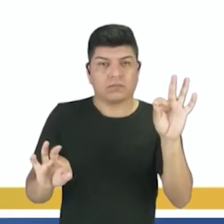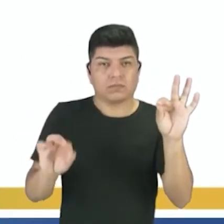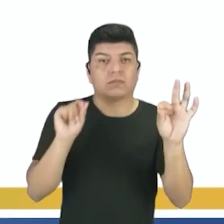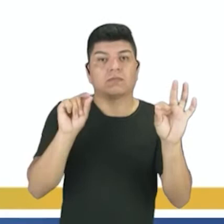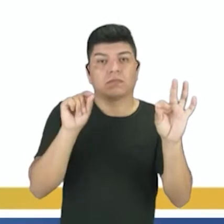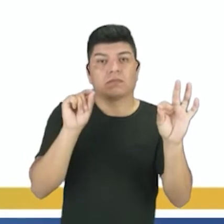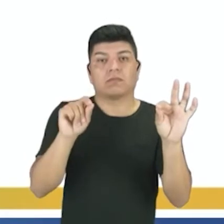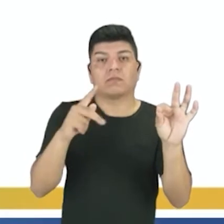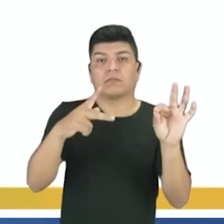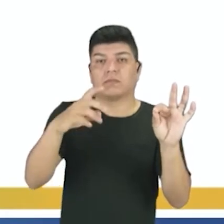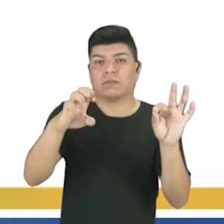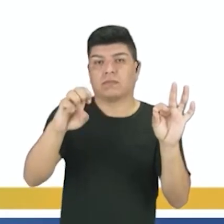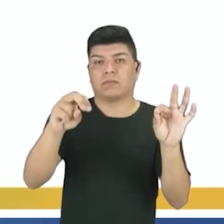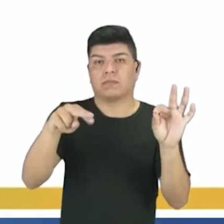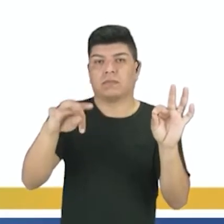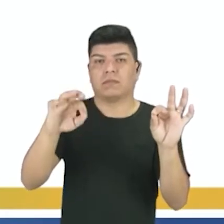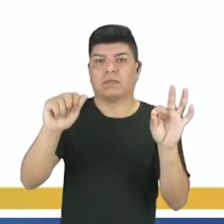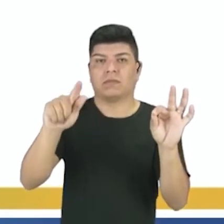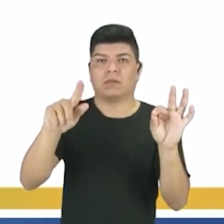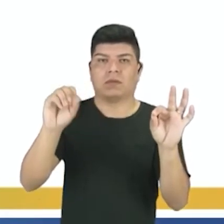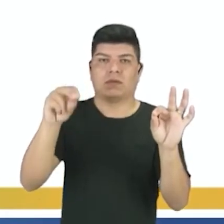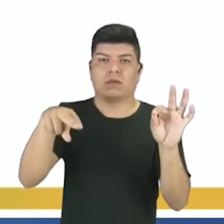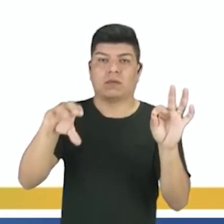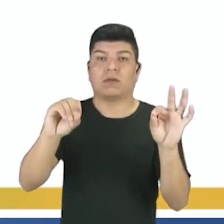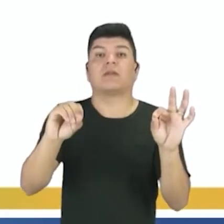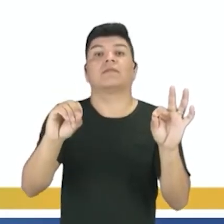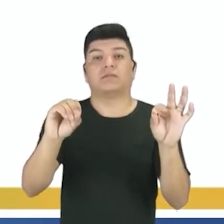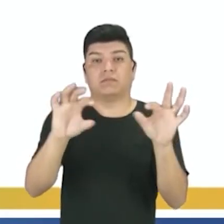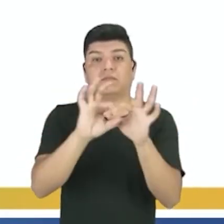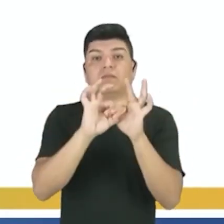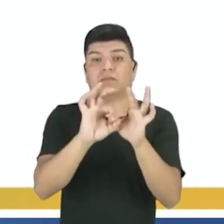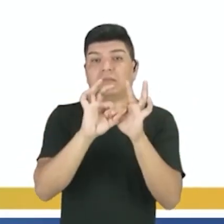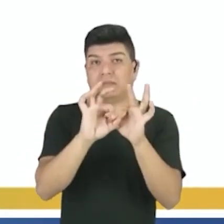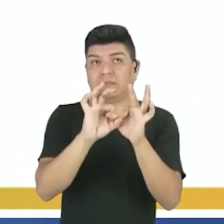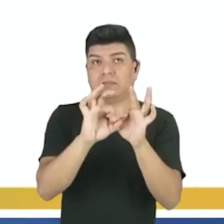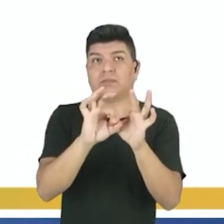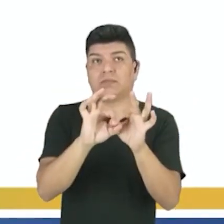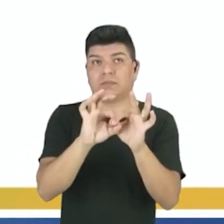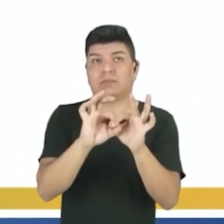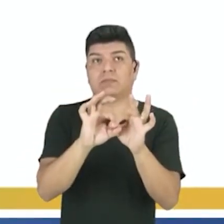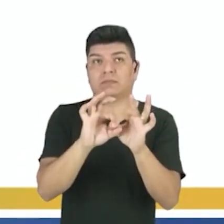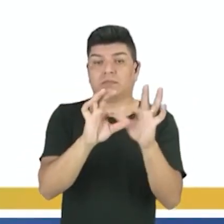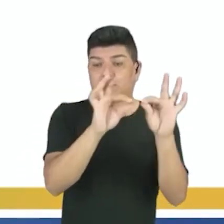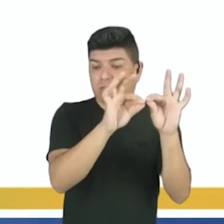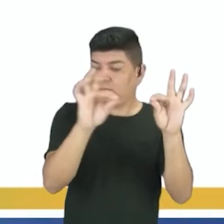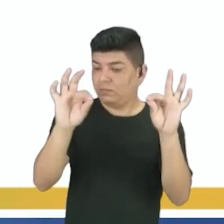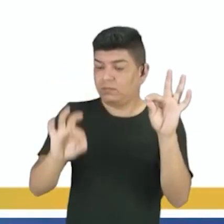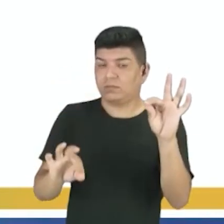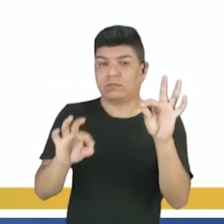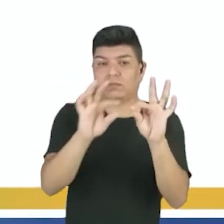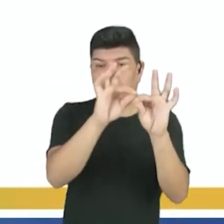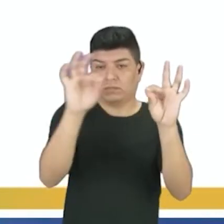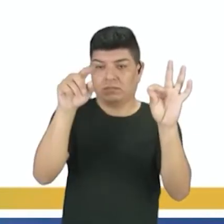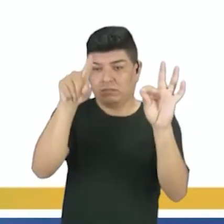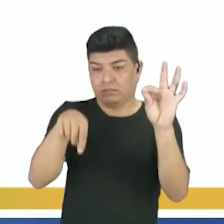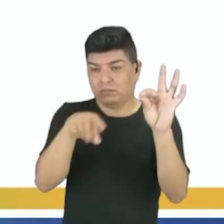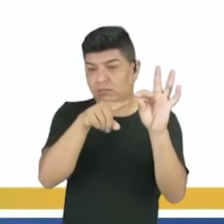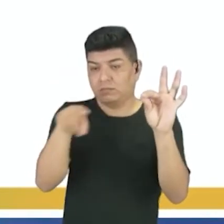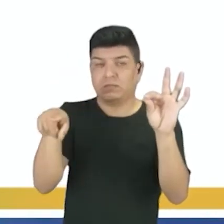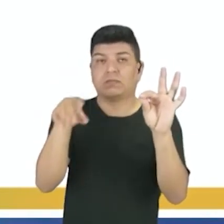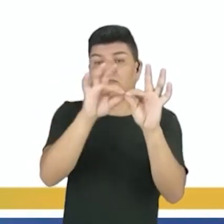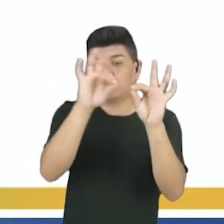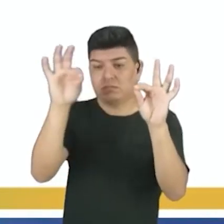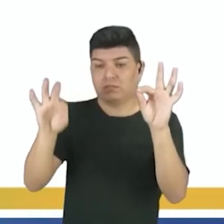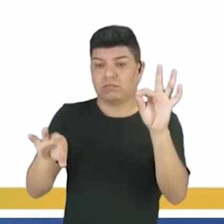aí um pentágono convexo. Então, gente, ligar os pontos em um plano cartesiano, muitas vezes você